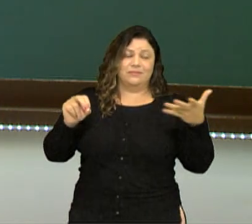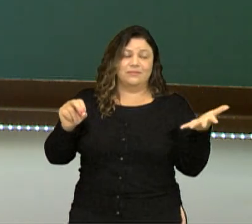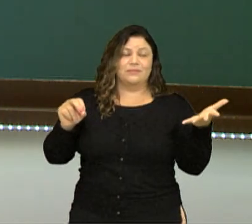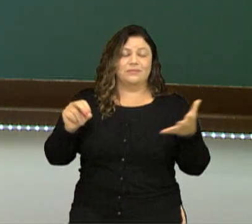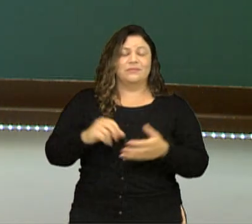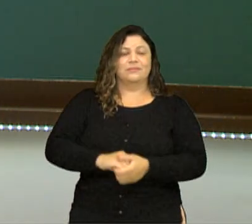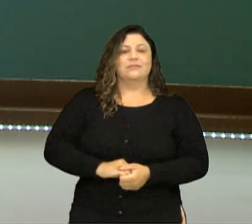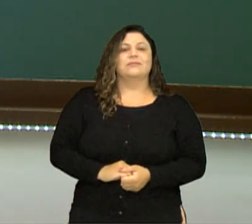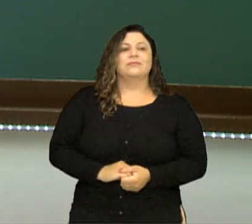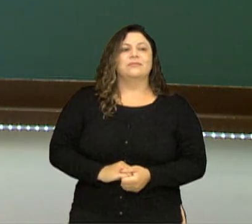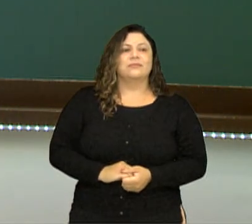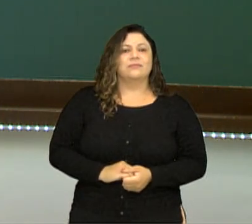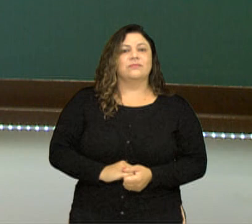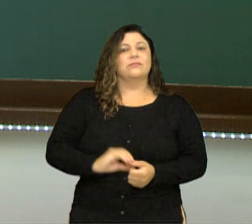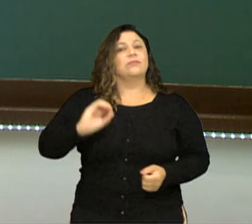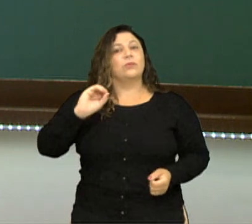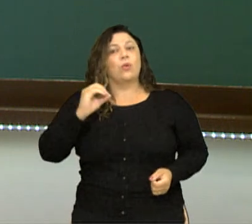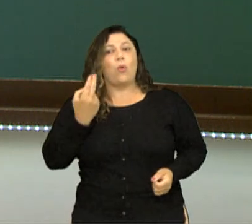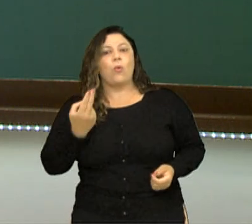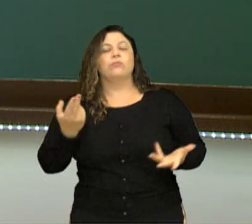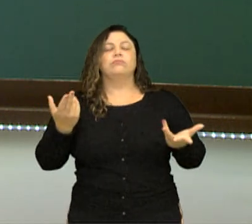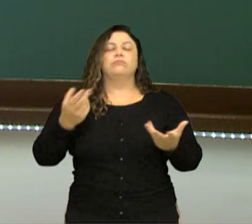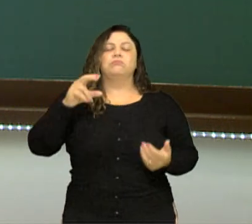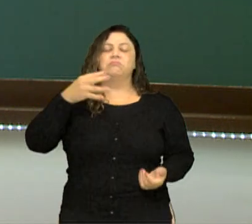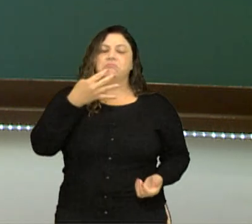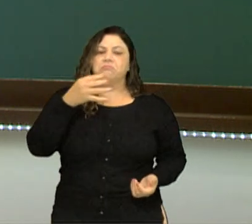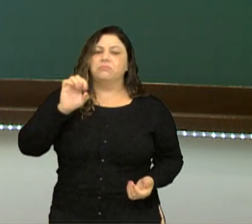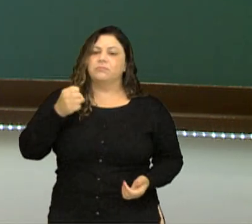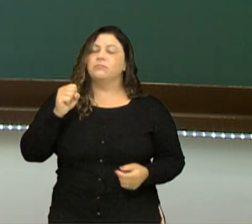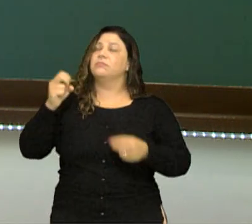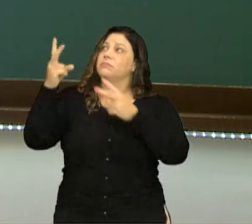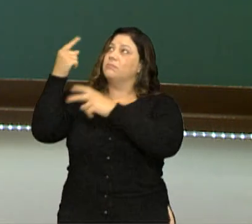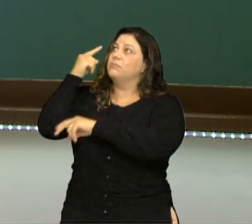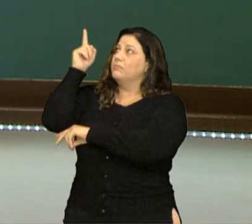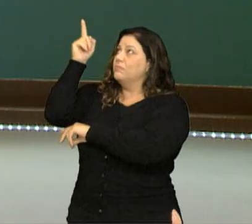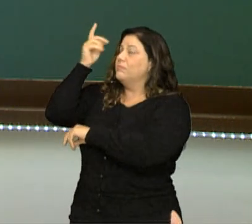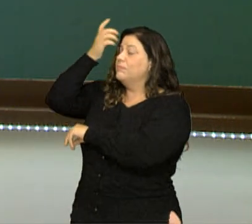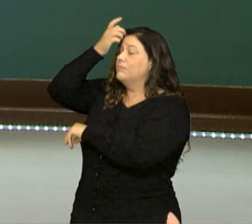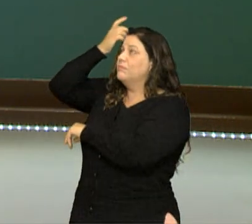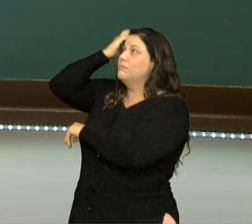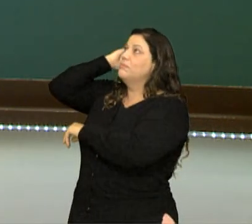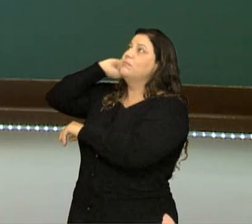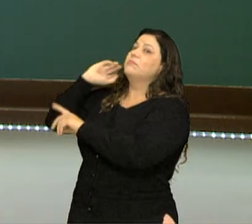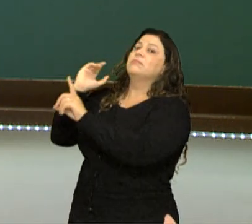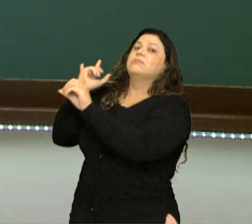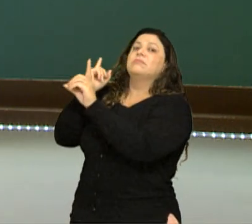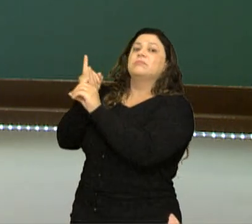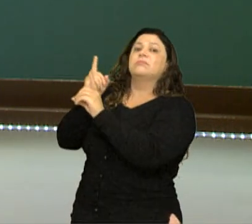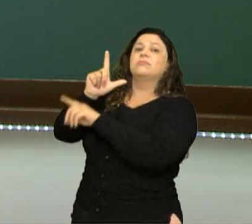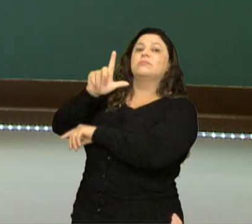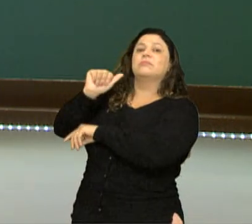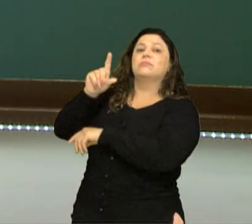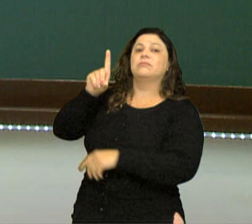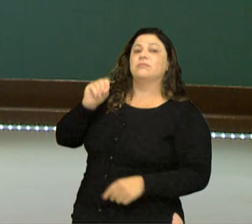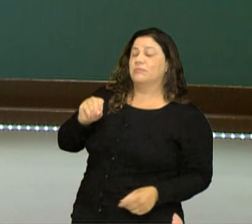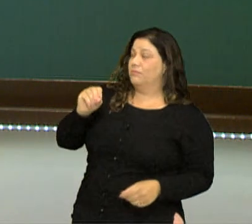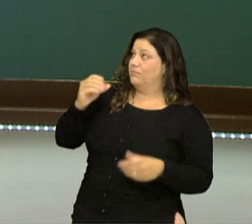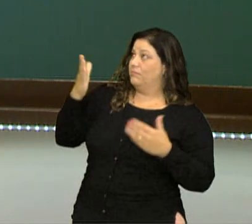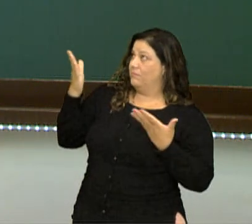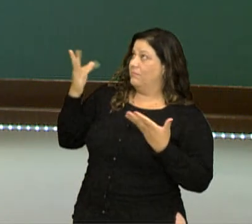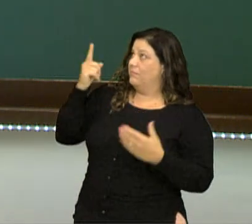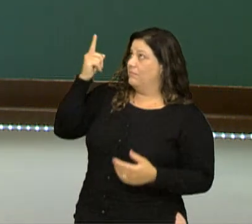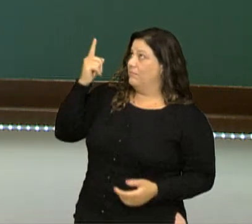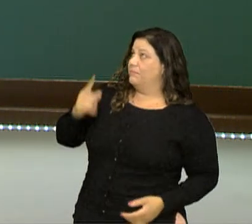uns 50. Ou se você quiser fazer com 48, lembre-se, você achou o